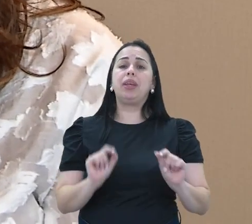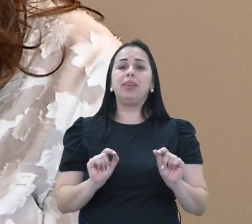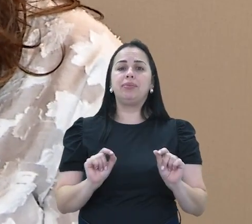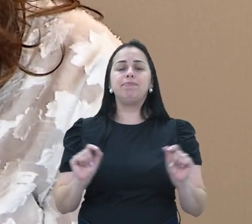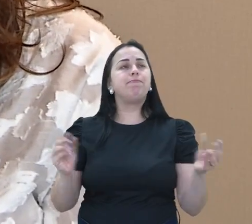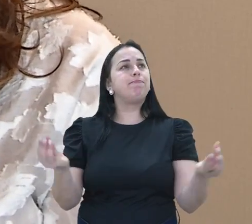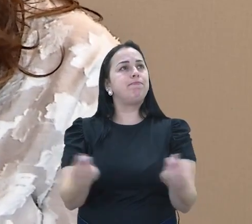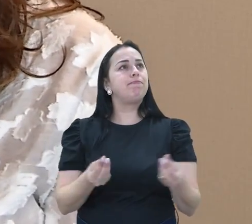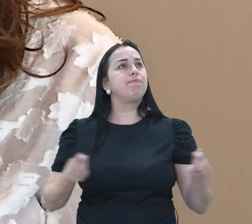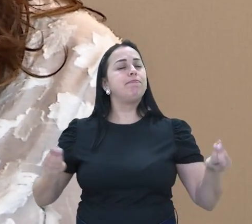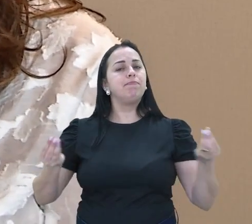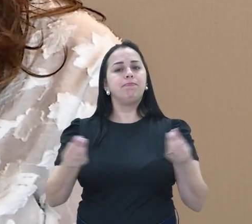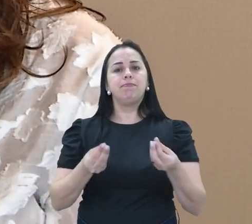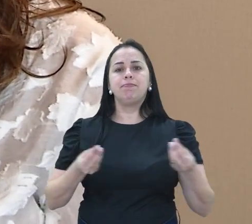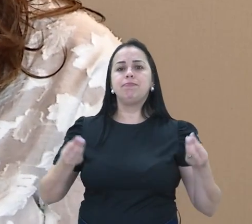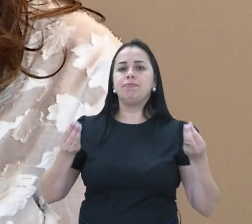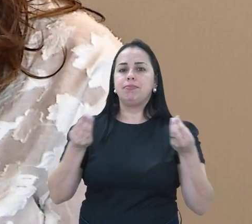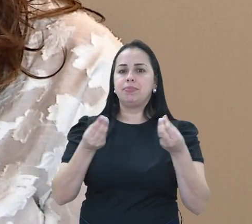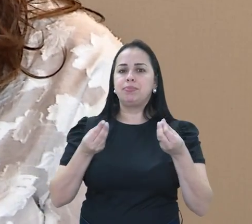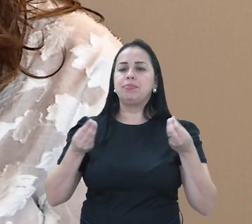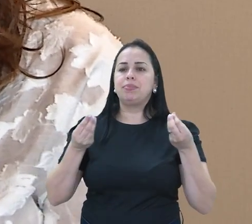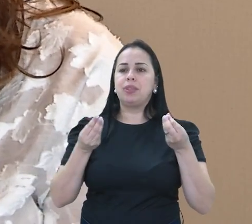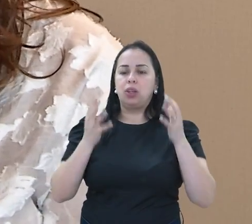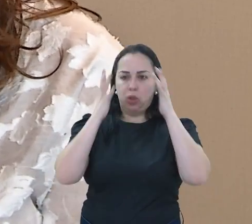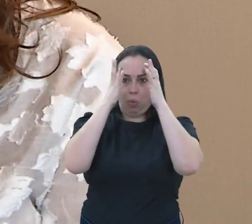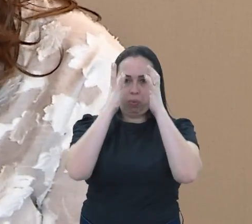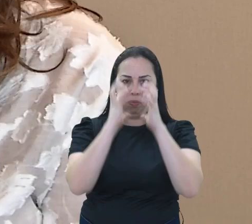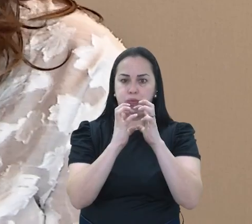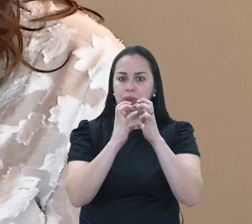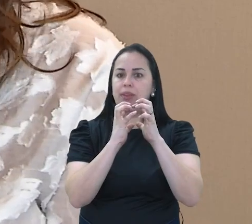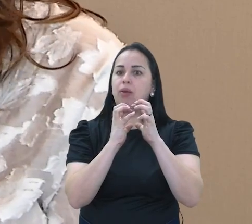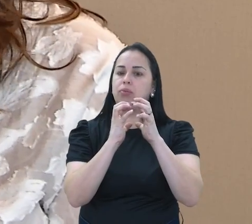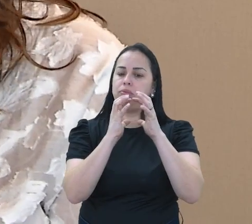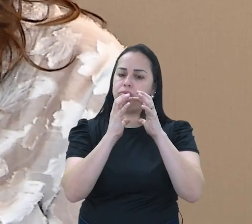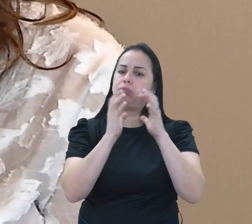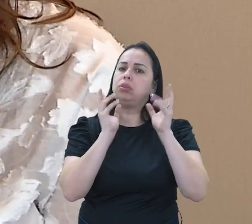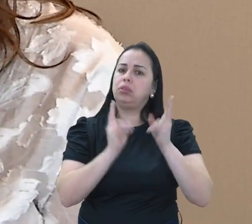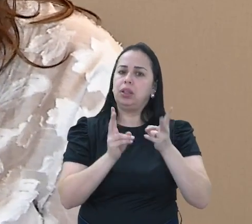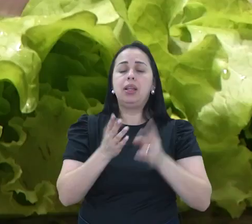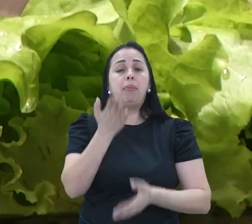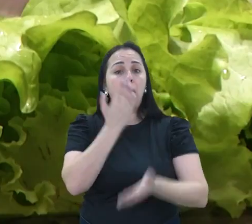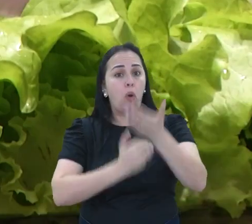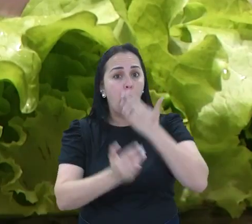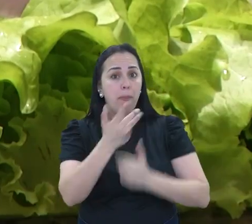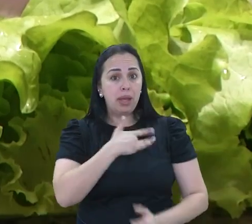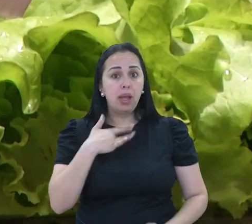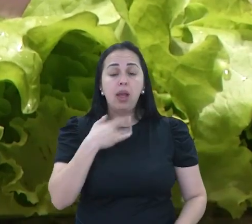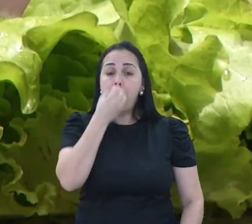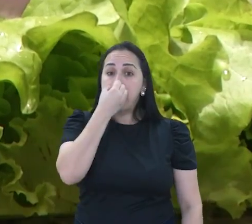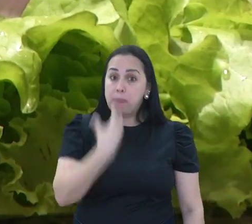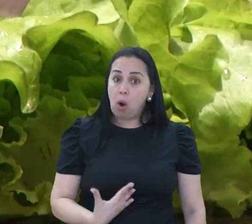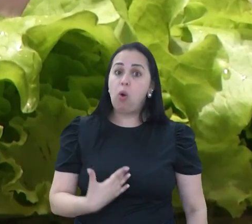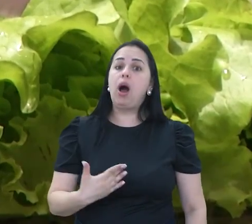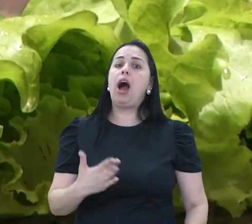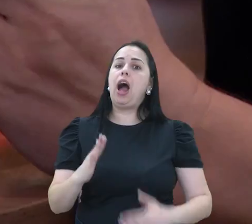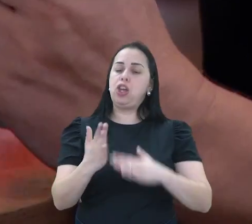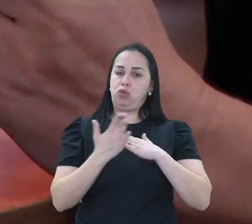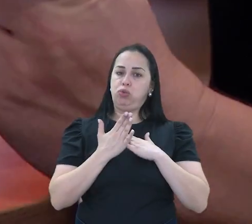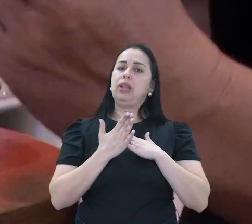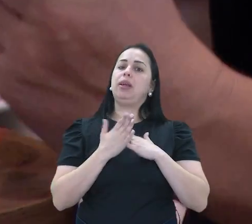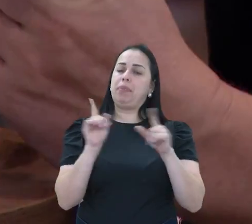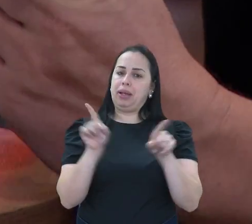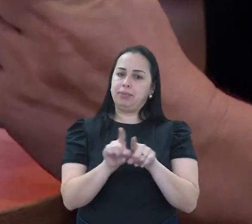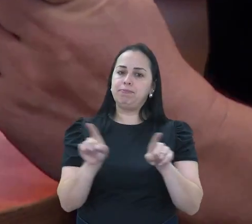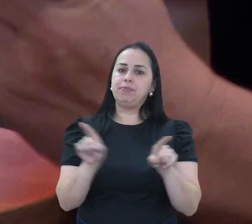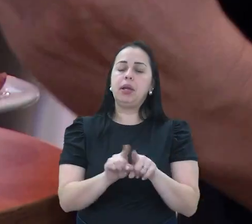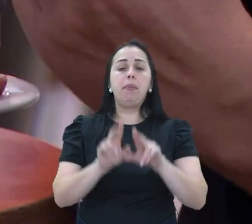até diminuir essa intensidade do encolhimento cerebral. Uma dieta saudável também ajuda a